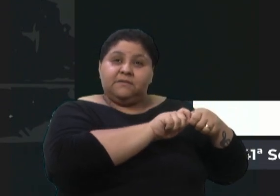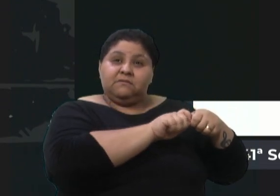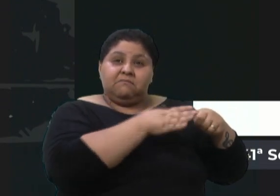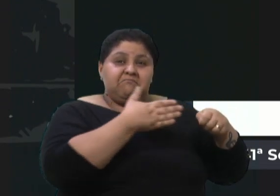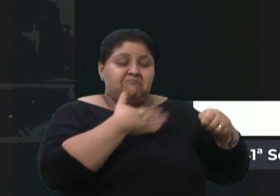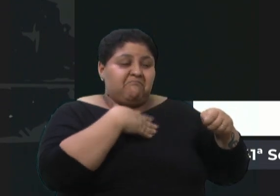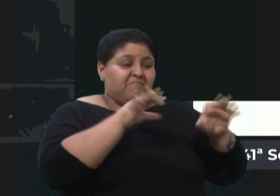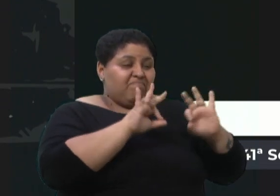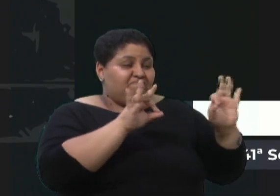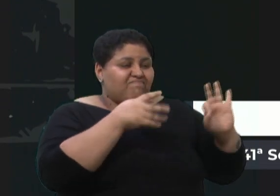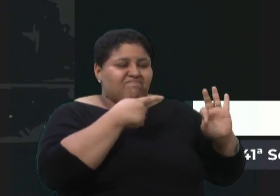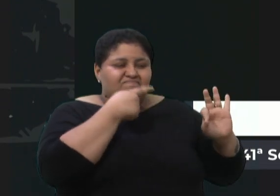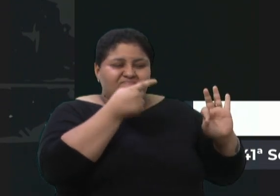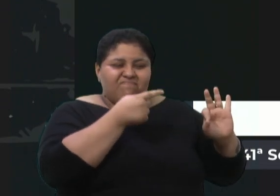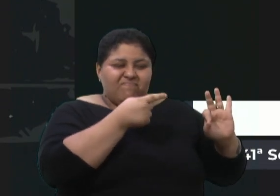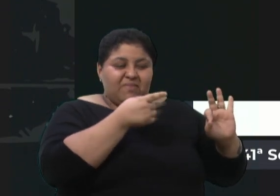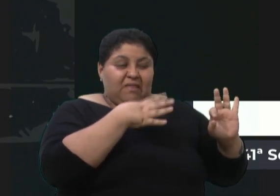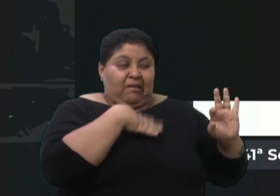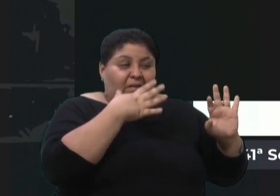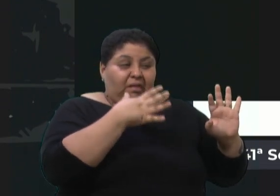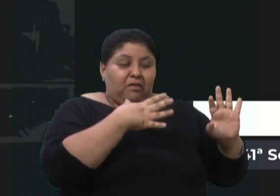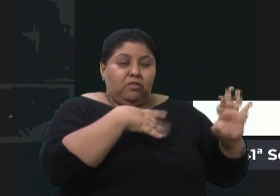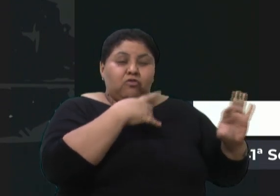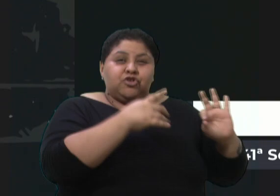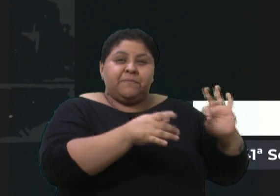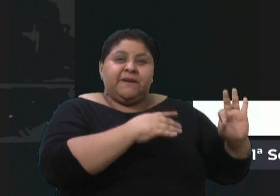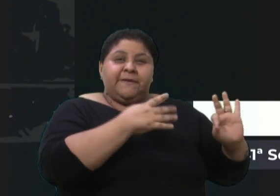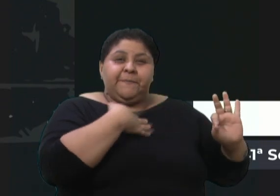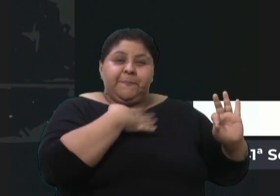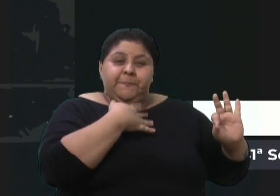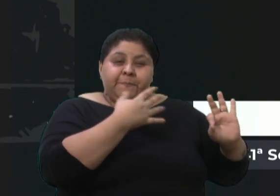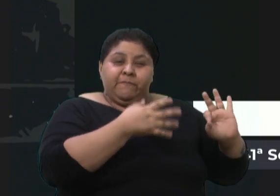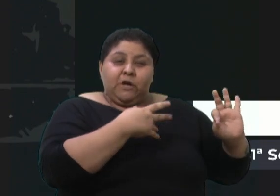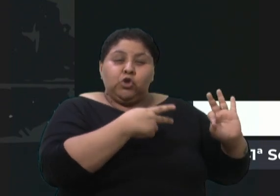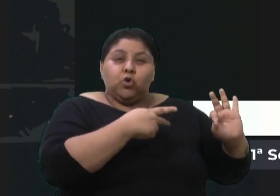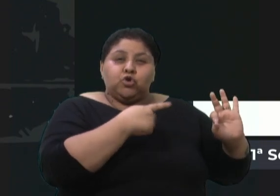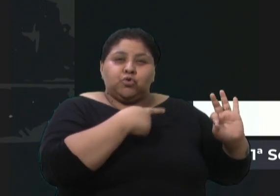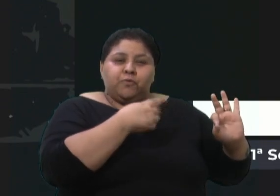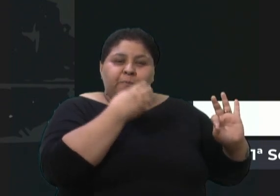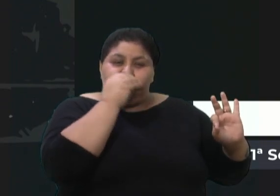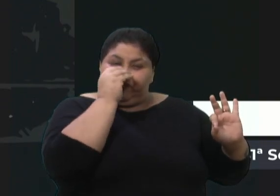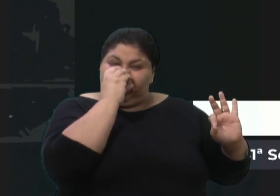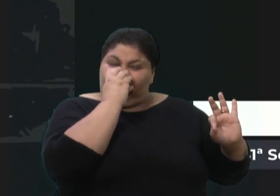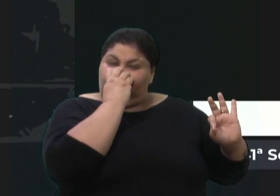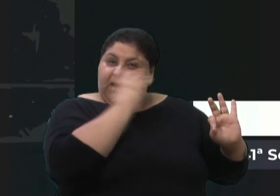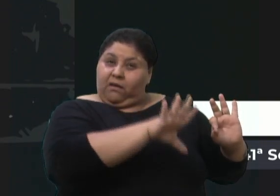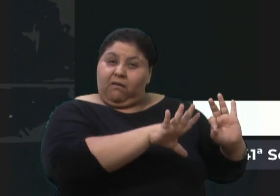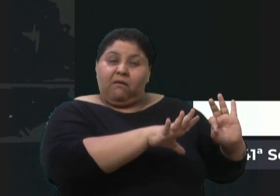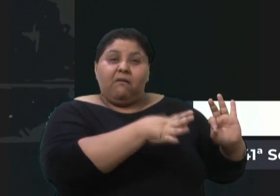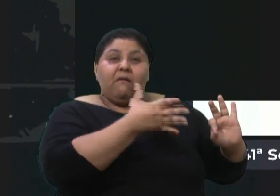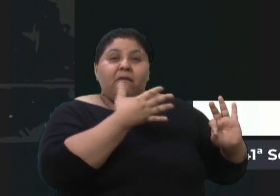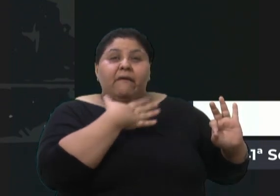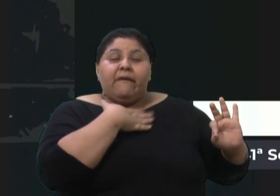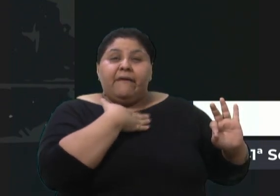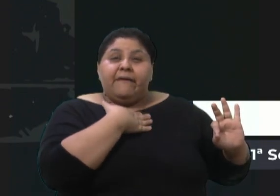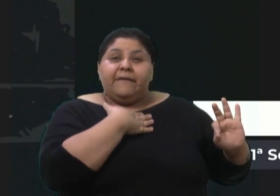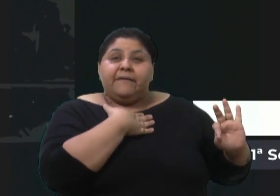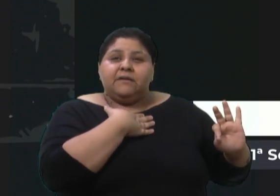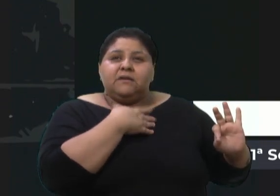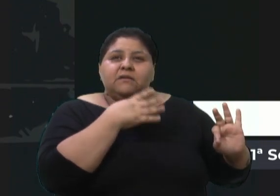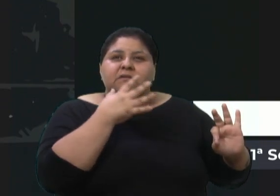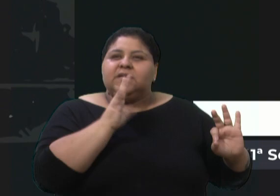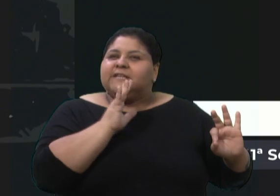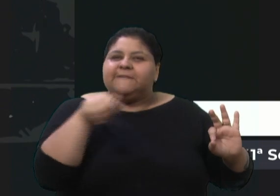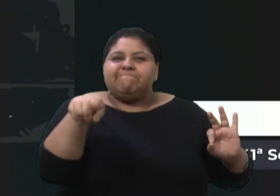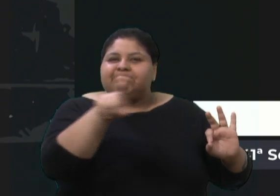para descrever o nojo que foi aquilo, né? Agora, o Messi foi para o Miami, ninguém conhecia o time do Miami,